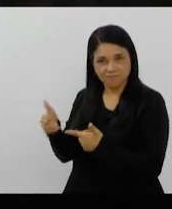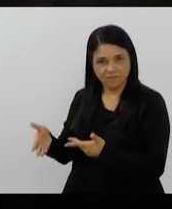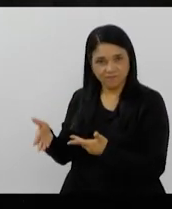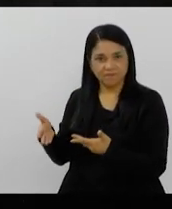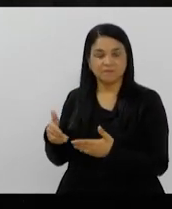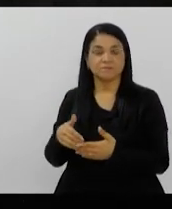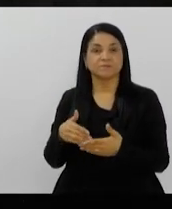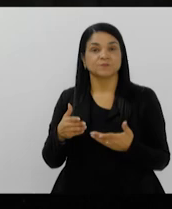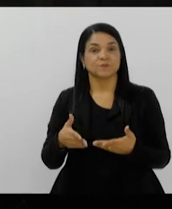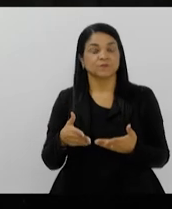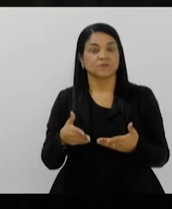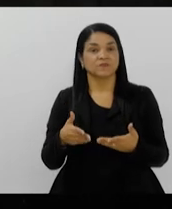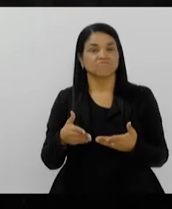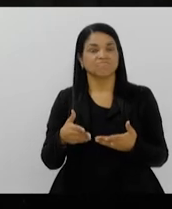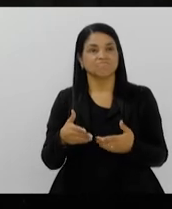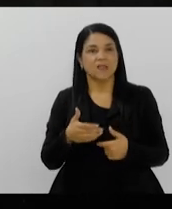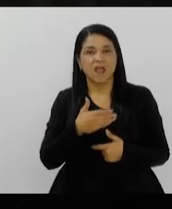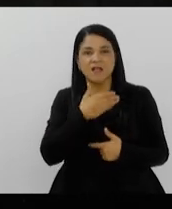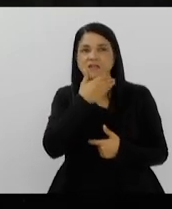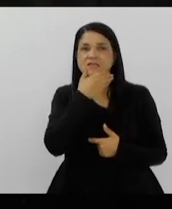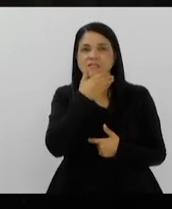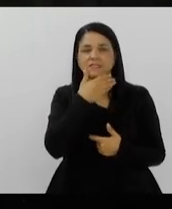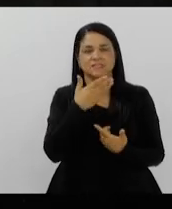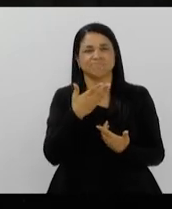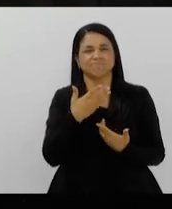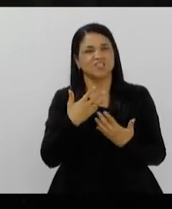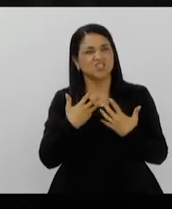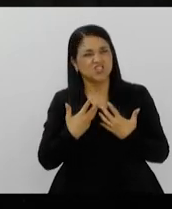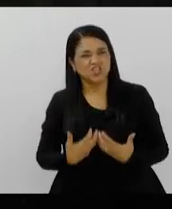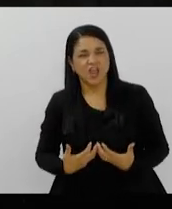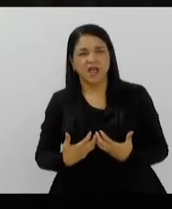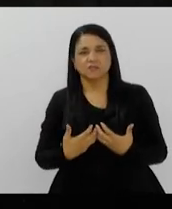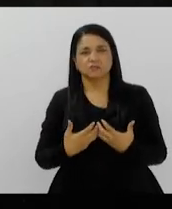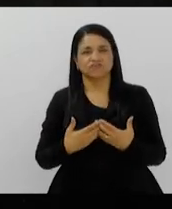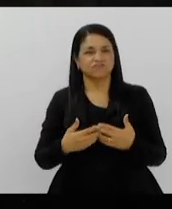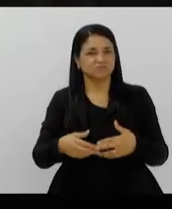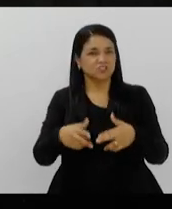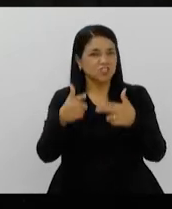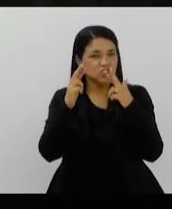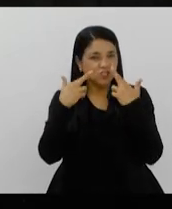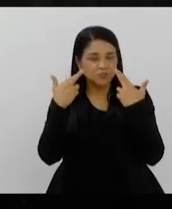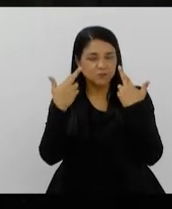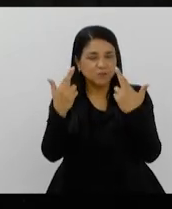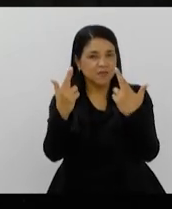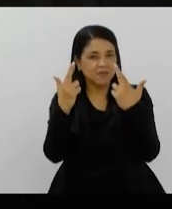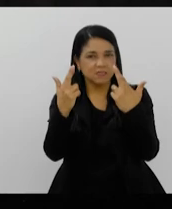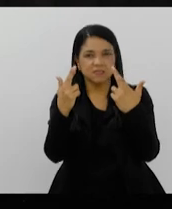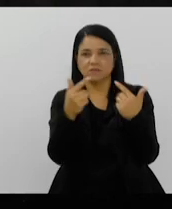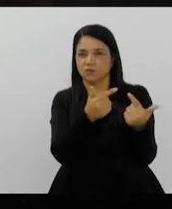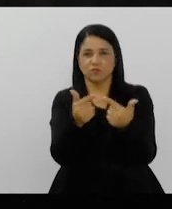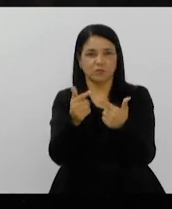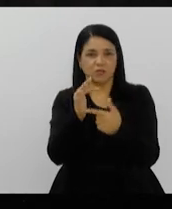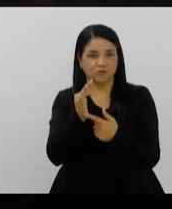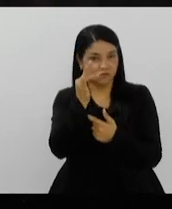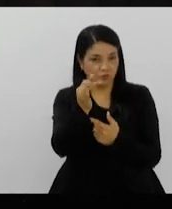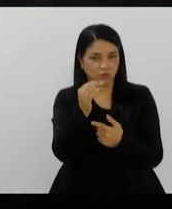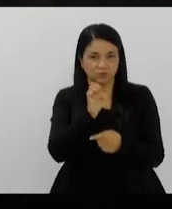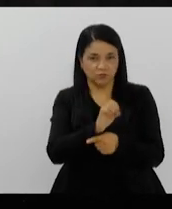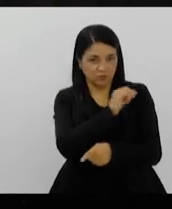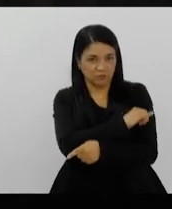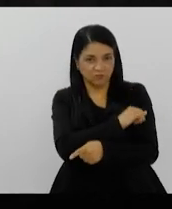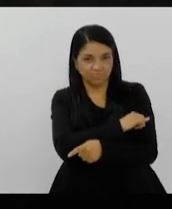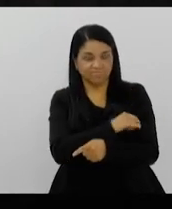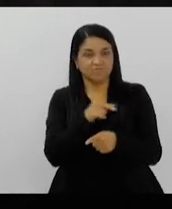quadro hoje é drástico, o quadro hoje é de chateação, é de desesperança no futuro do estado do Rio de Janeiro, não tenha dúvida que isso está